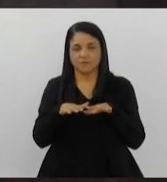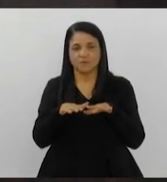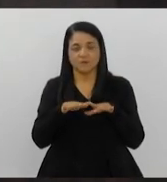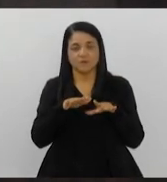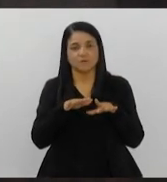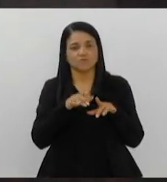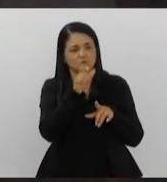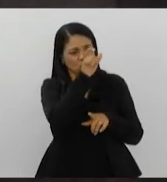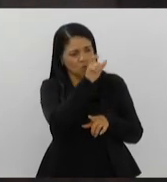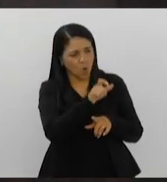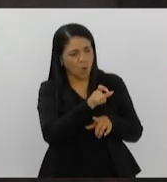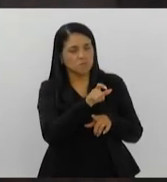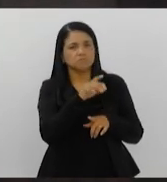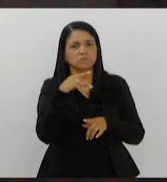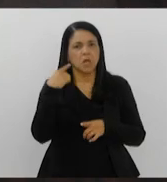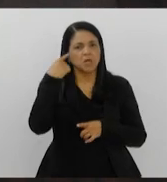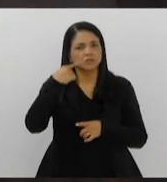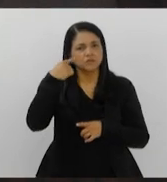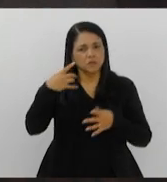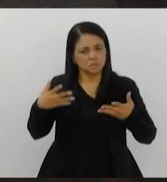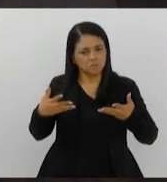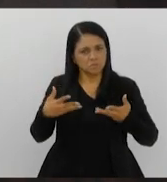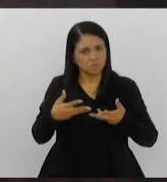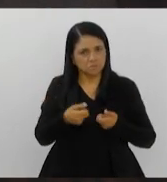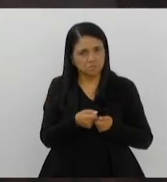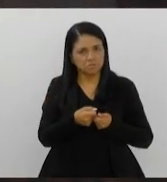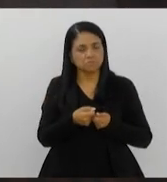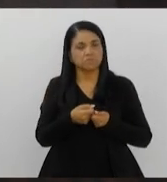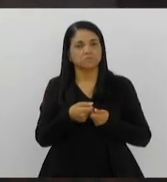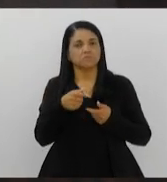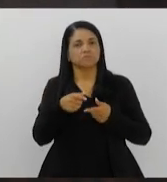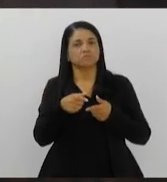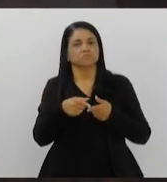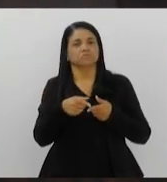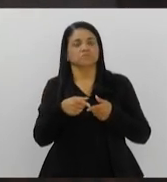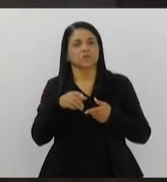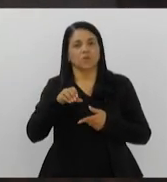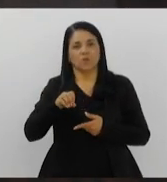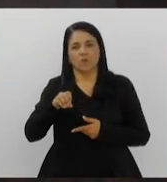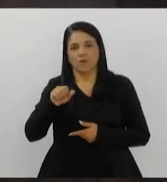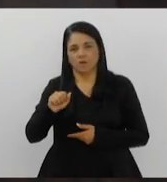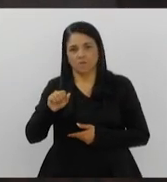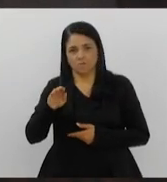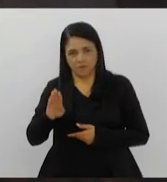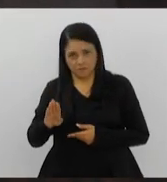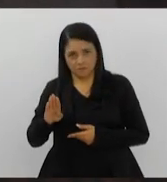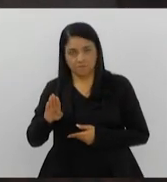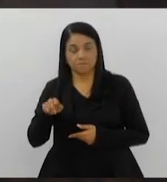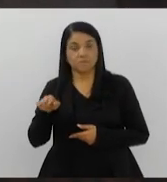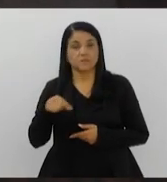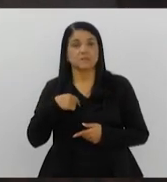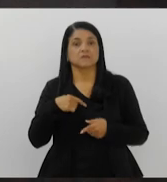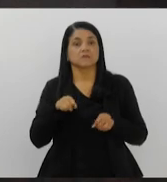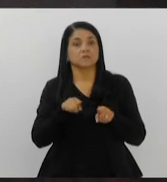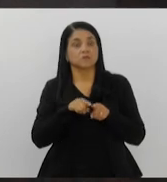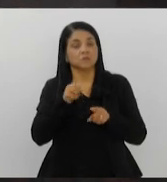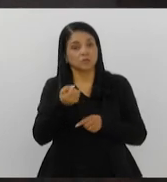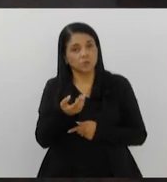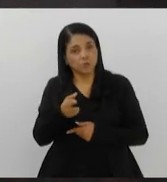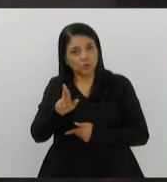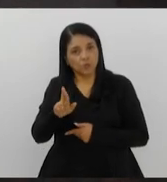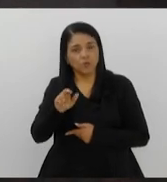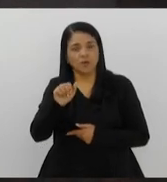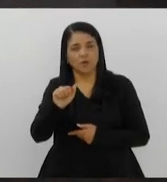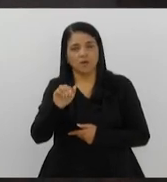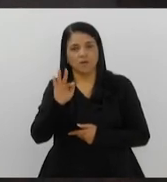mais brilhantes advogados dos quadr da ordem advogado do Brasil trata-se do Dr